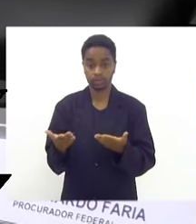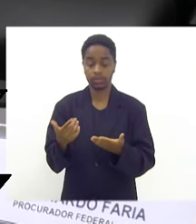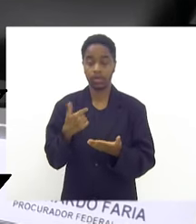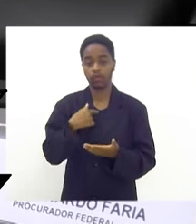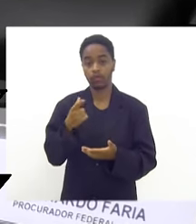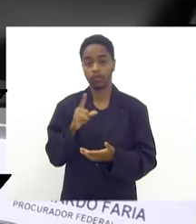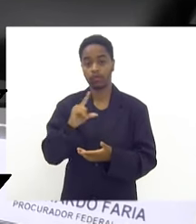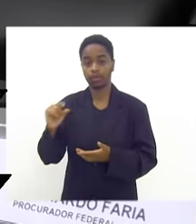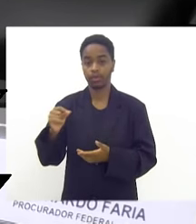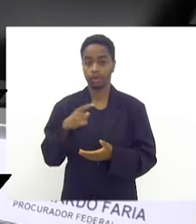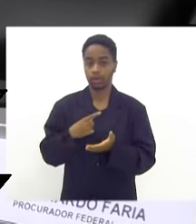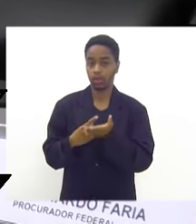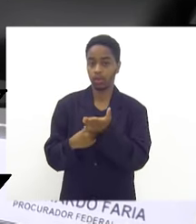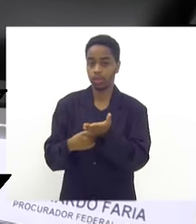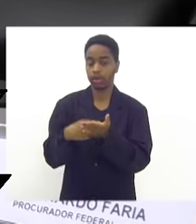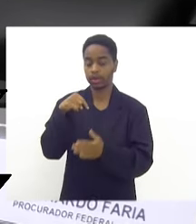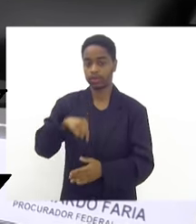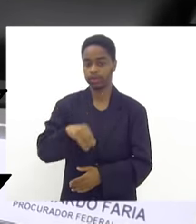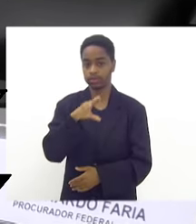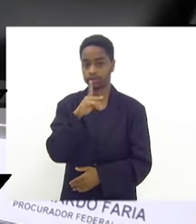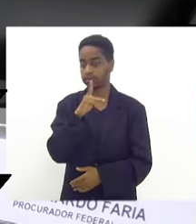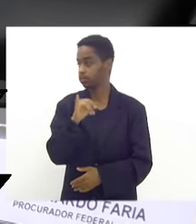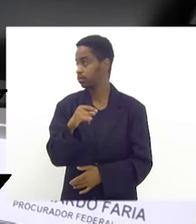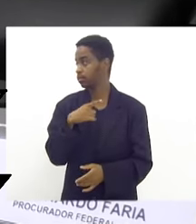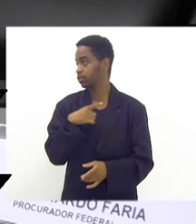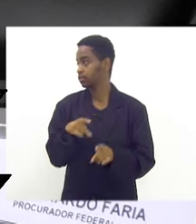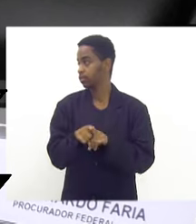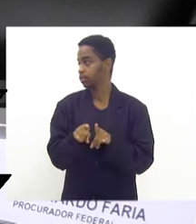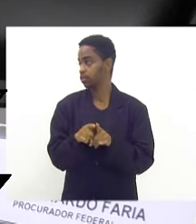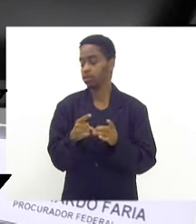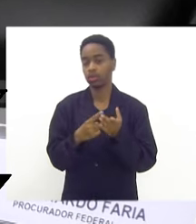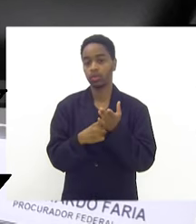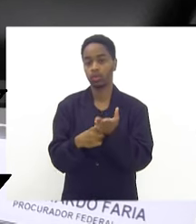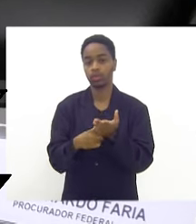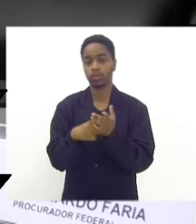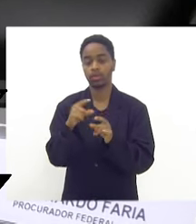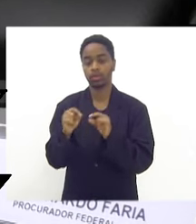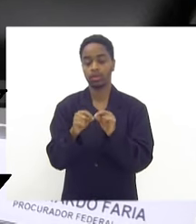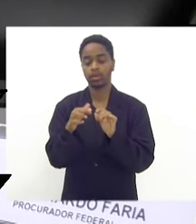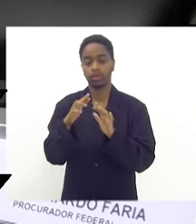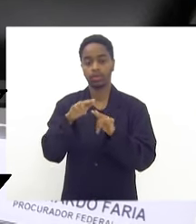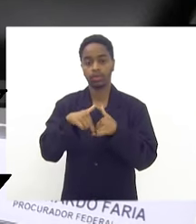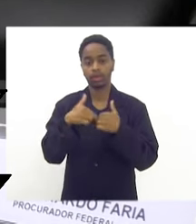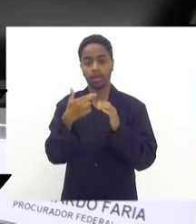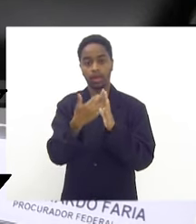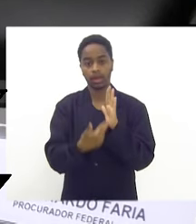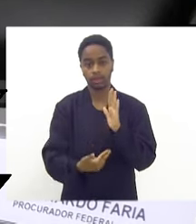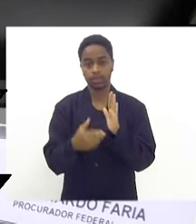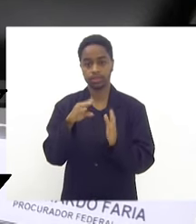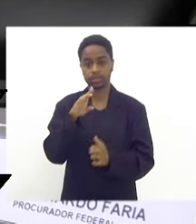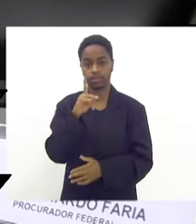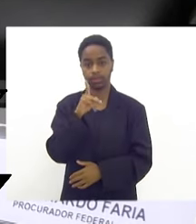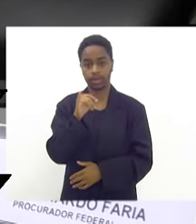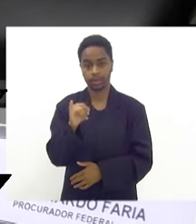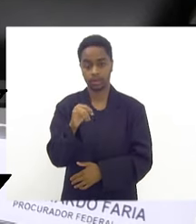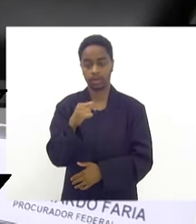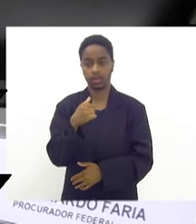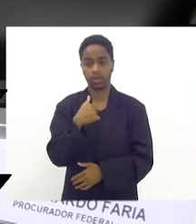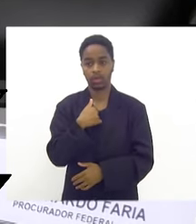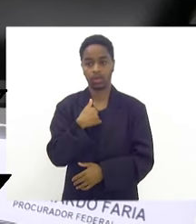esse compromisso com a CPI e também com o compromisso de a partir do relatório da CPI assumir eh